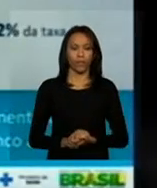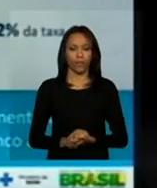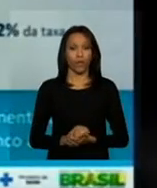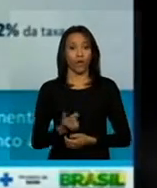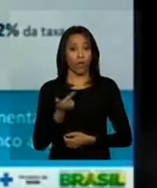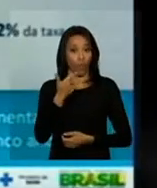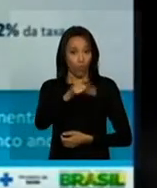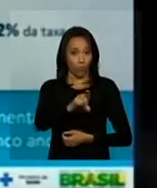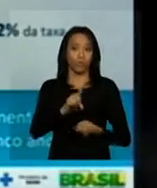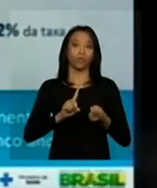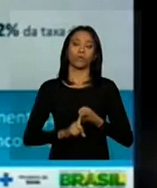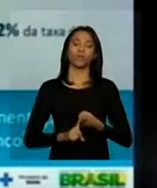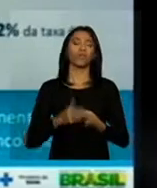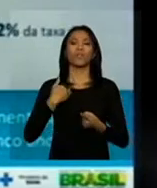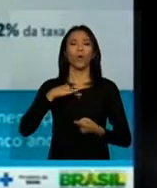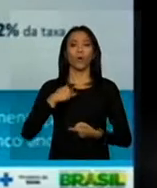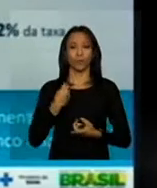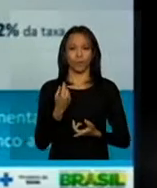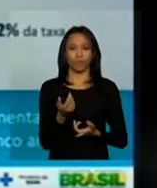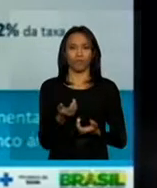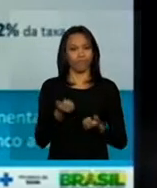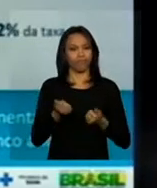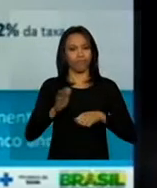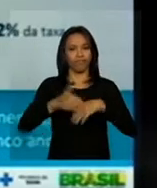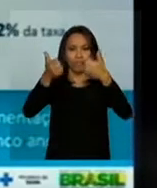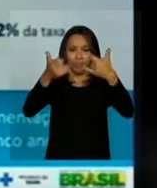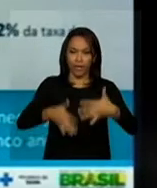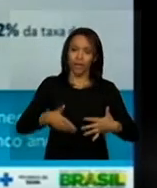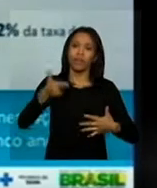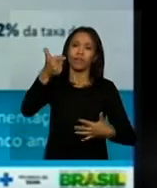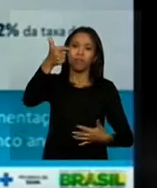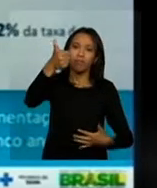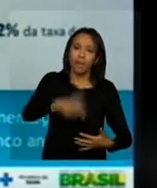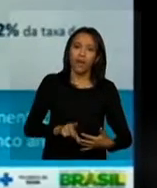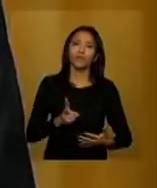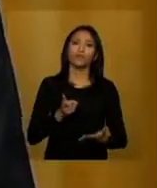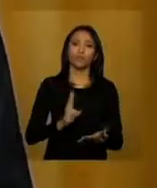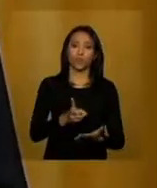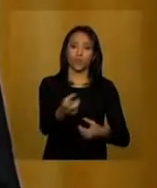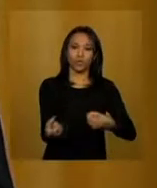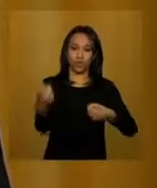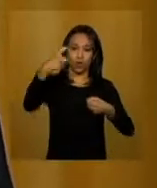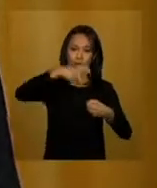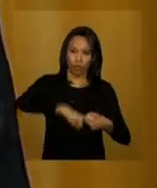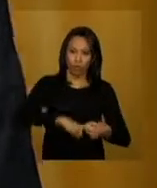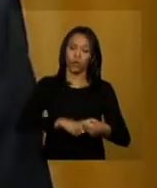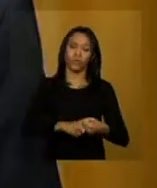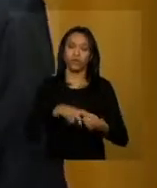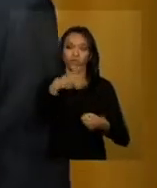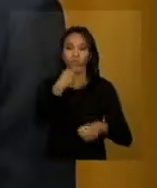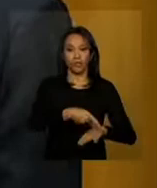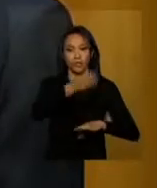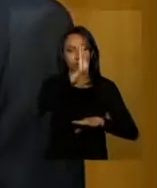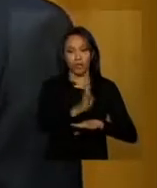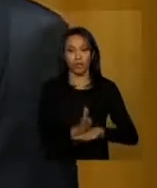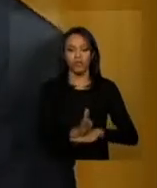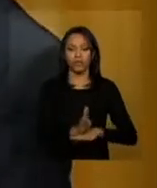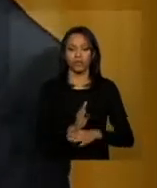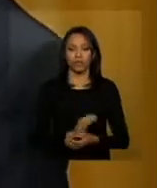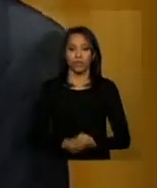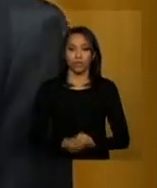Outro aspecto que nós não podemos deixar e vai fazer cada vez mais parte da cooperação brasileira,